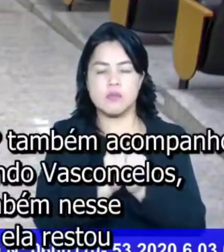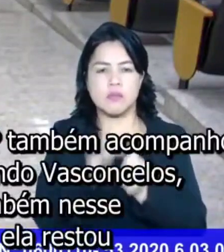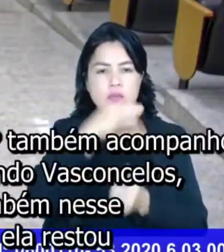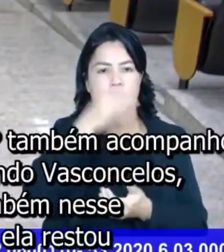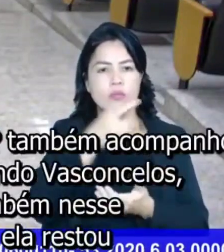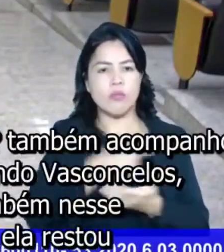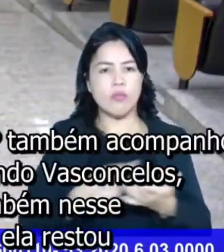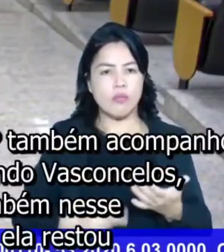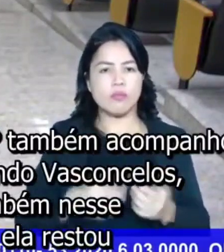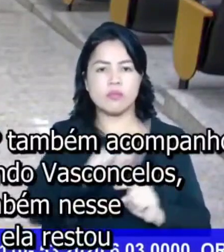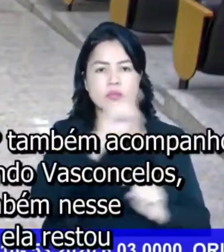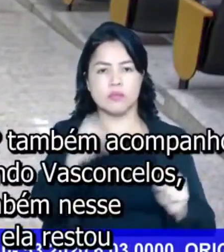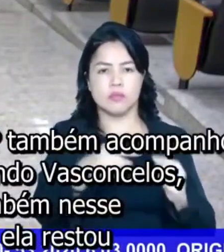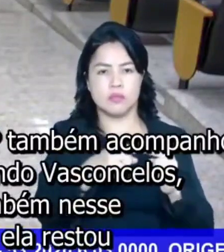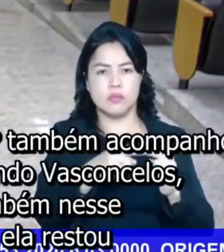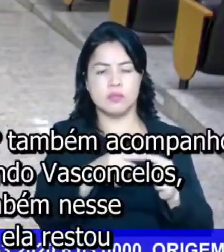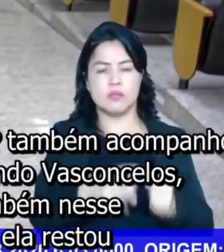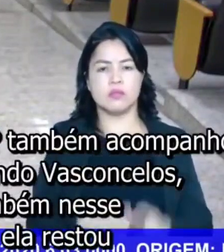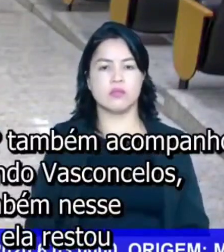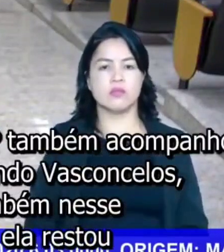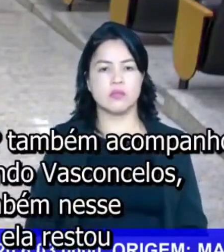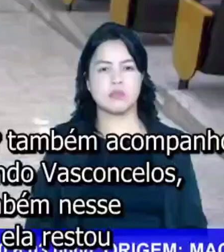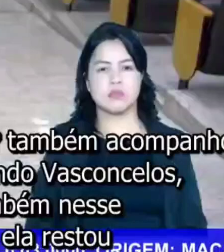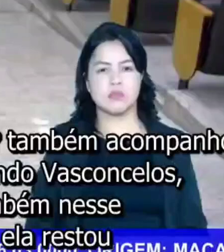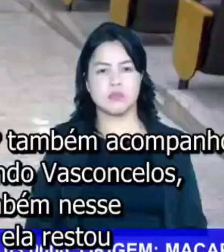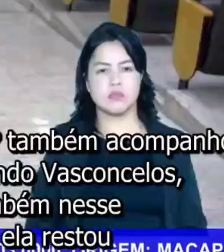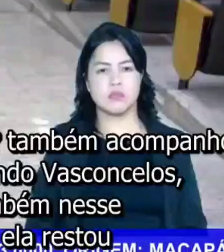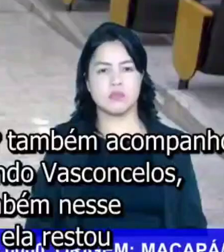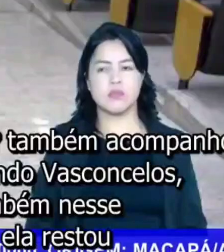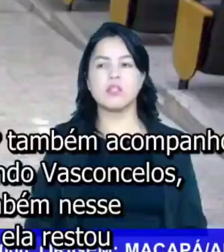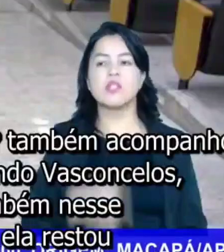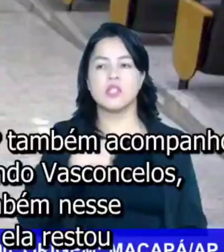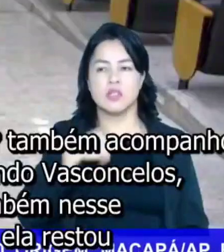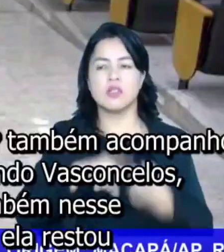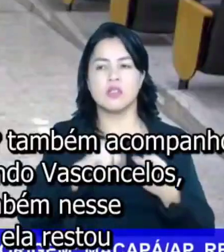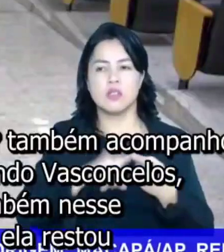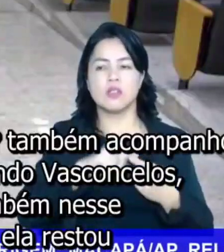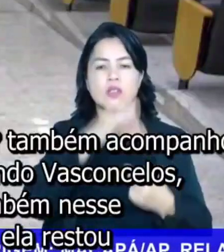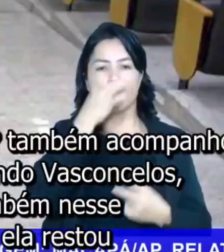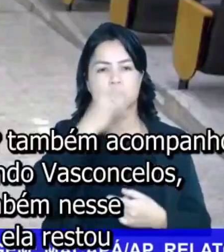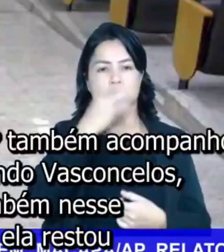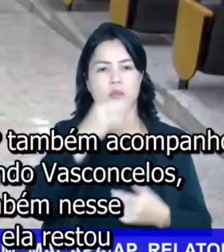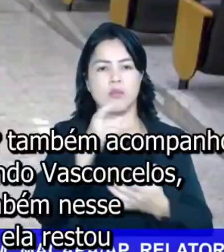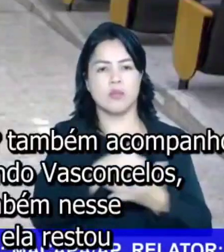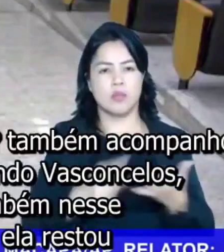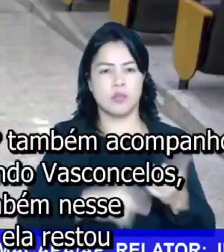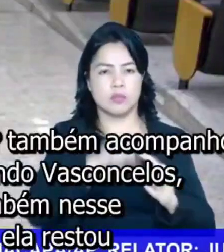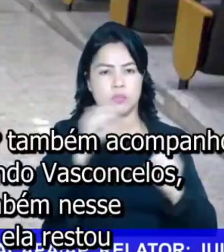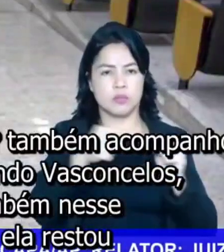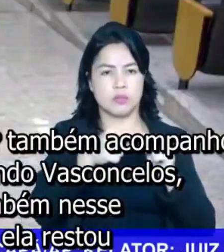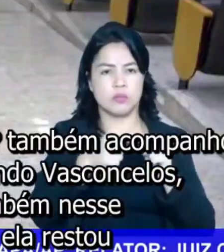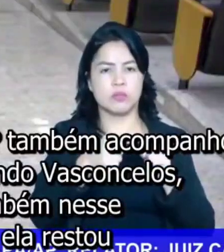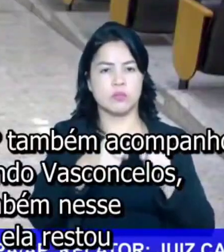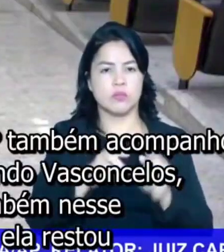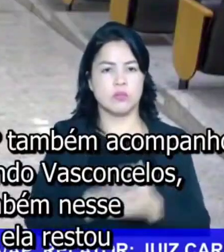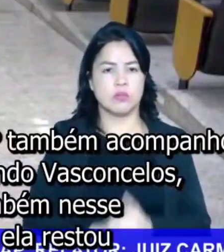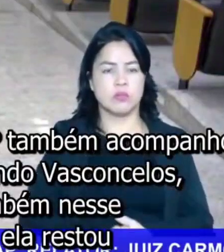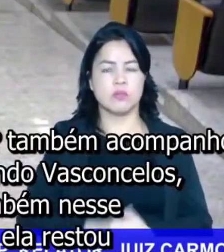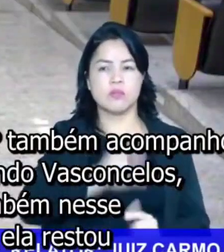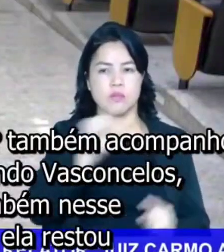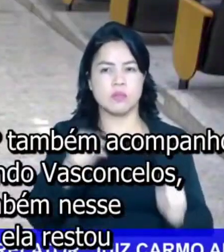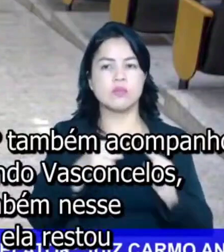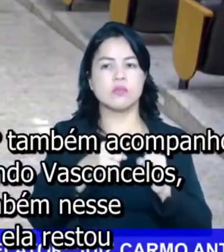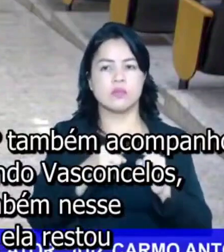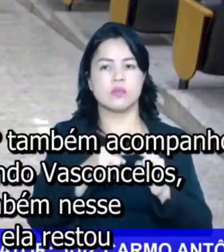tribuna Neto. central. Acompanhe o relator, presidente. Normandes, Também acompanha, excelência. Paola Santos, Acompanhe, excelência. Orlando